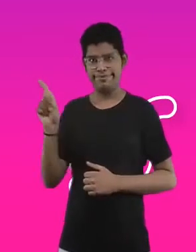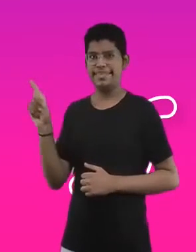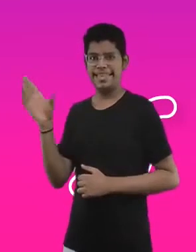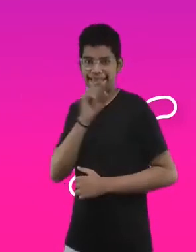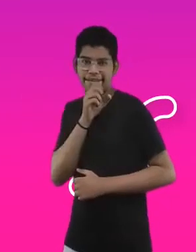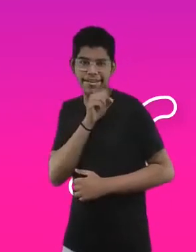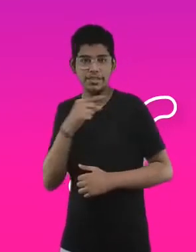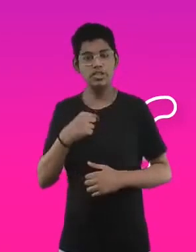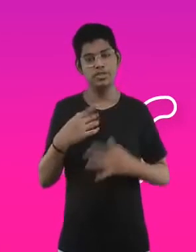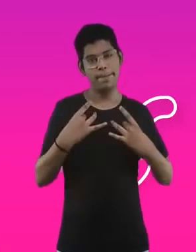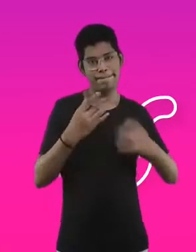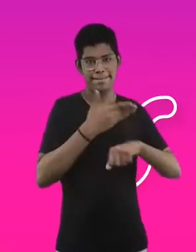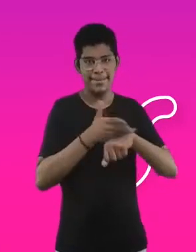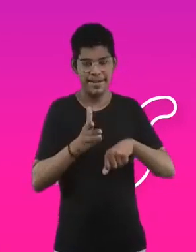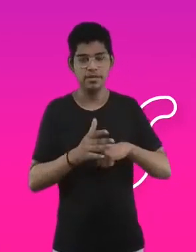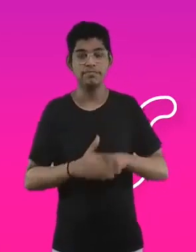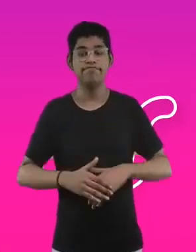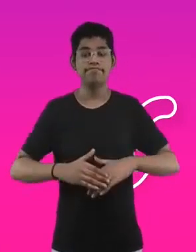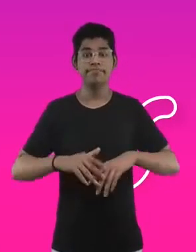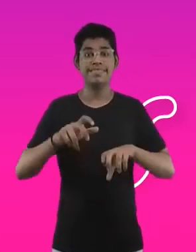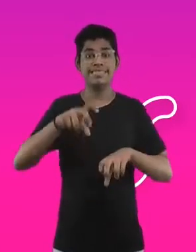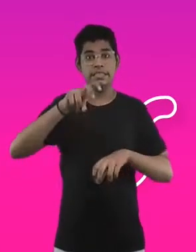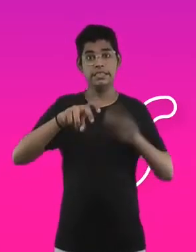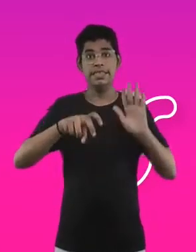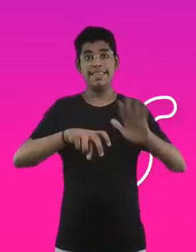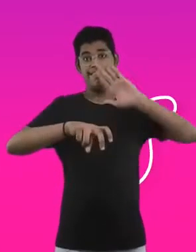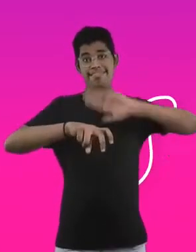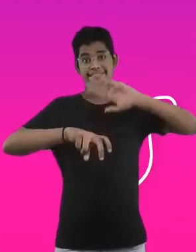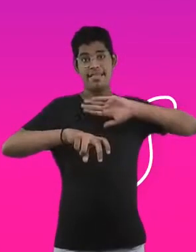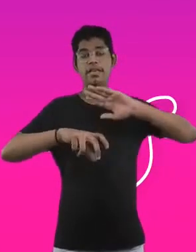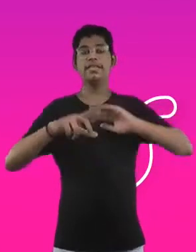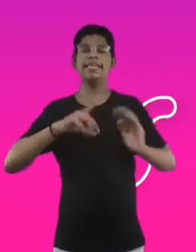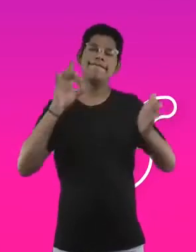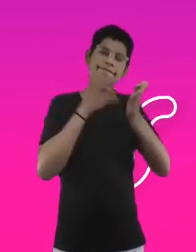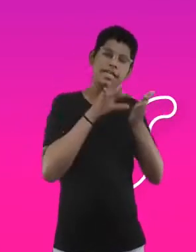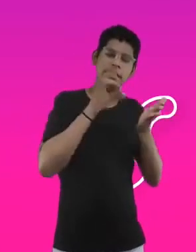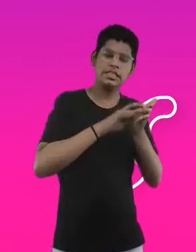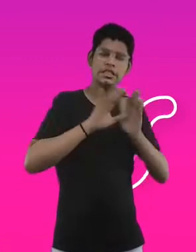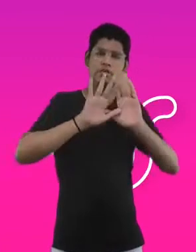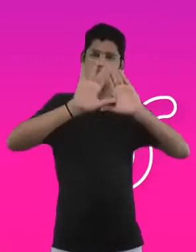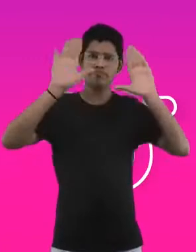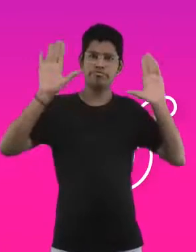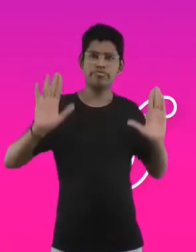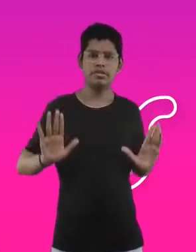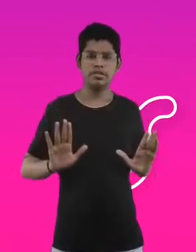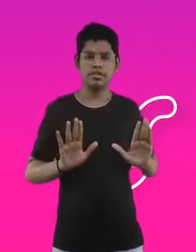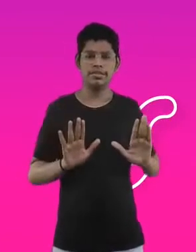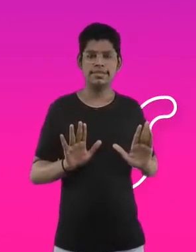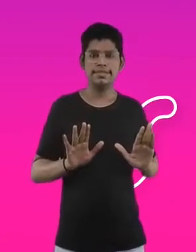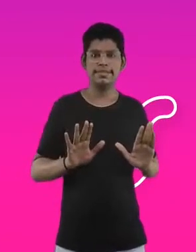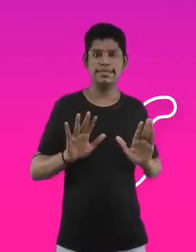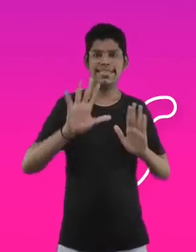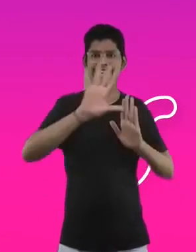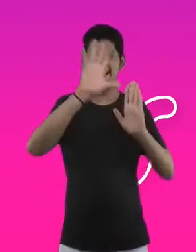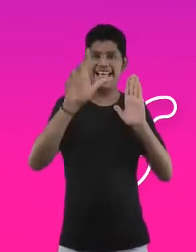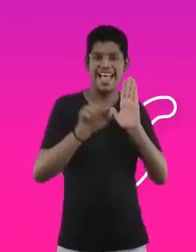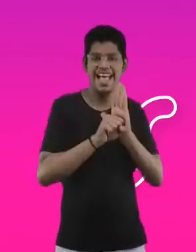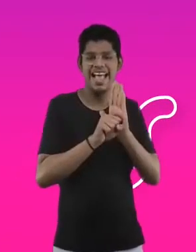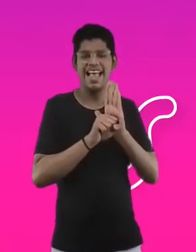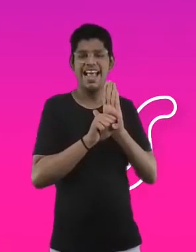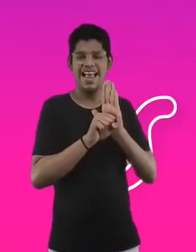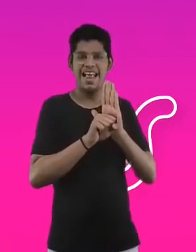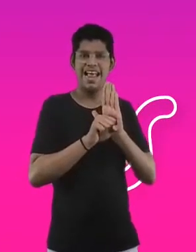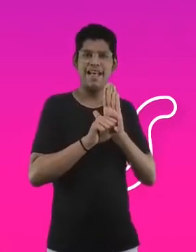mim, um painel com livros, com elementos da cultura dos povos